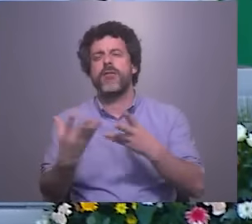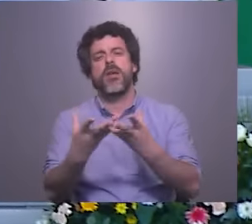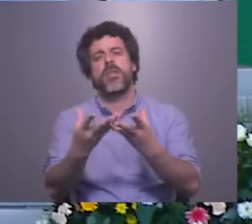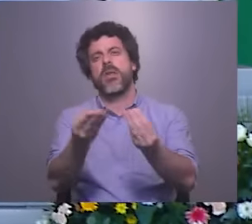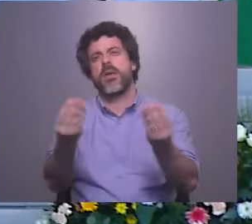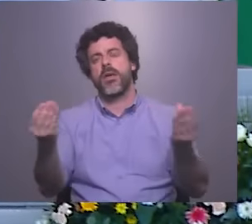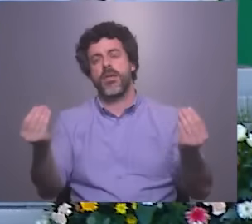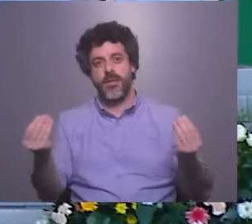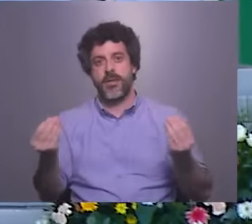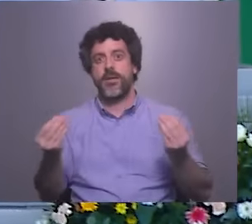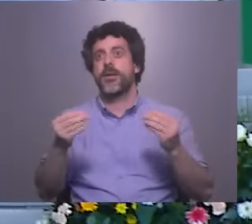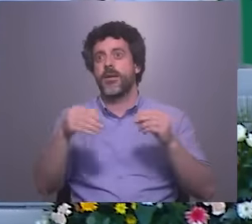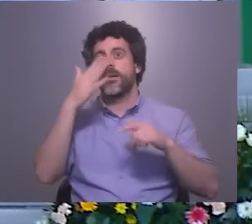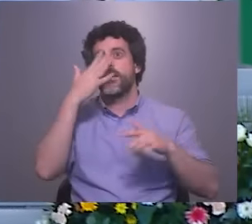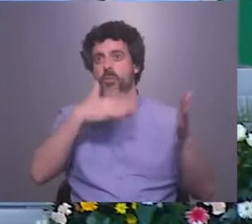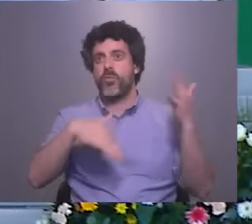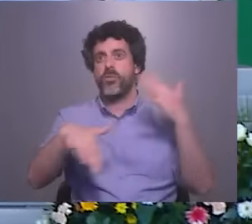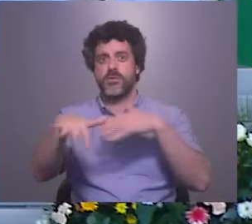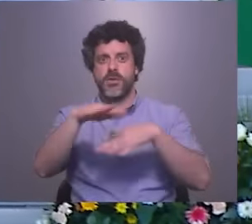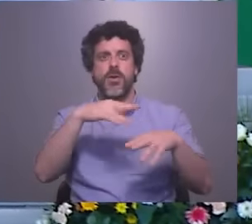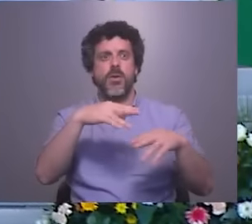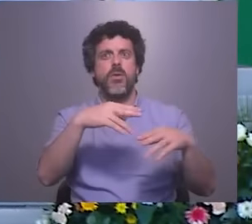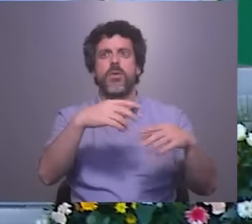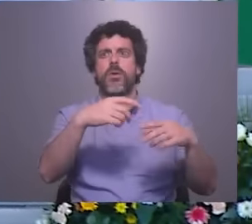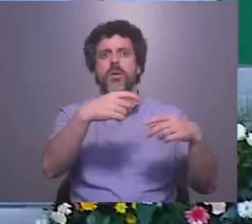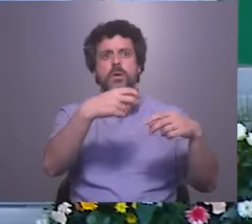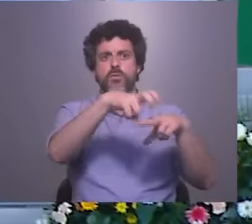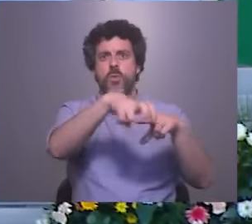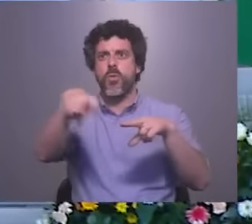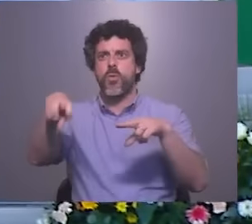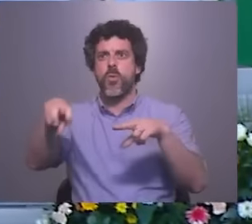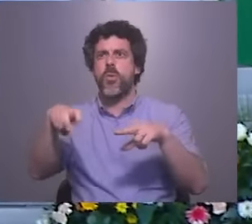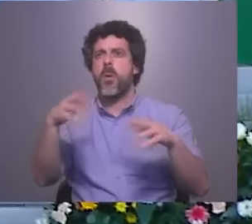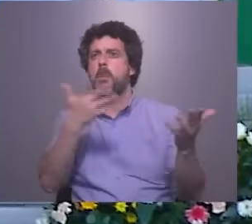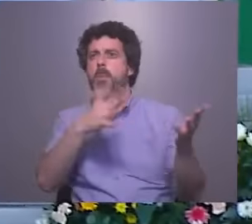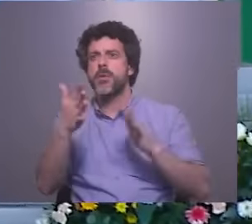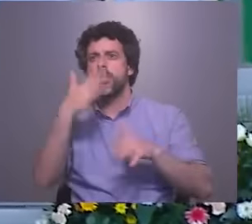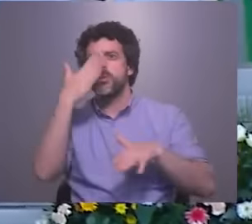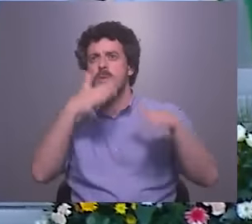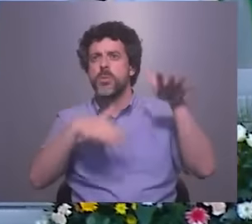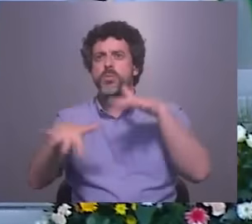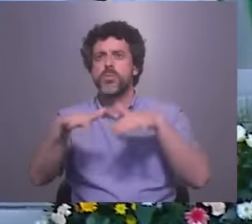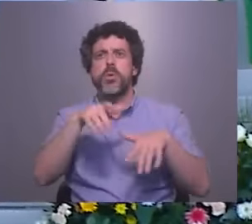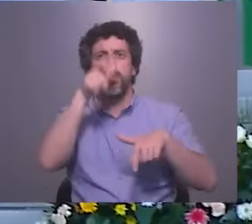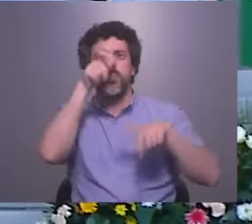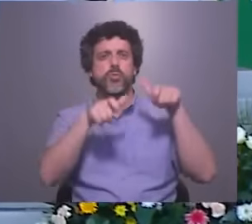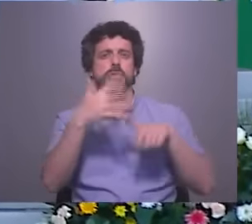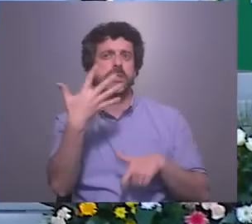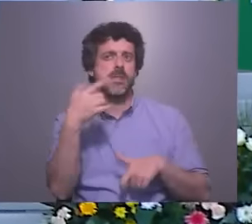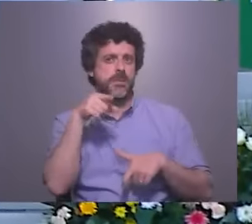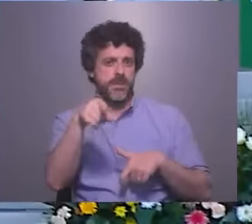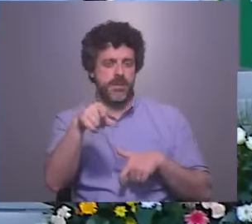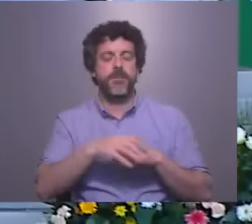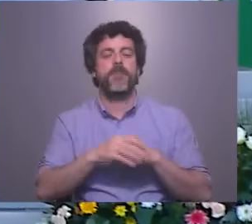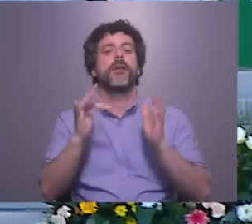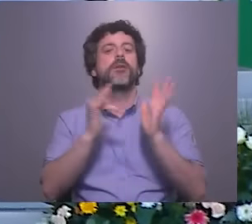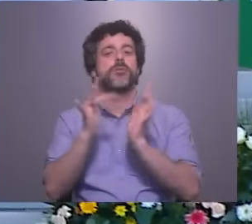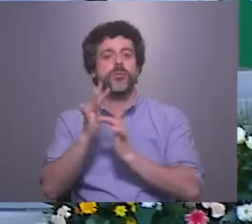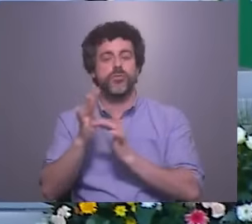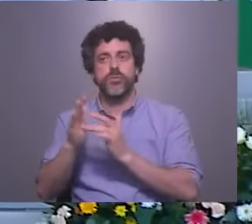gente? Jesus respondeu: mandai-os sentar. Havia muita erva